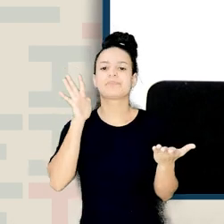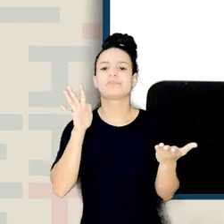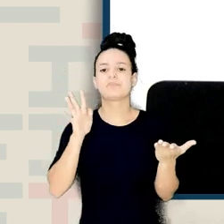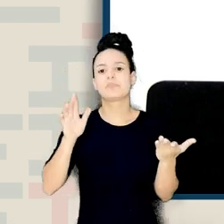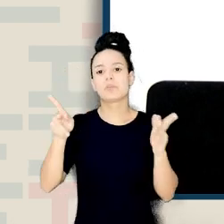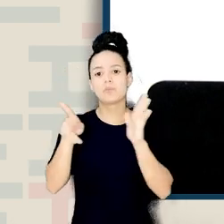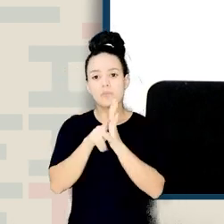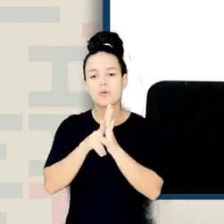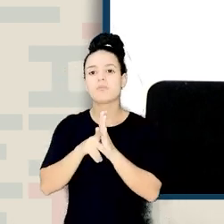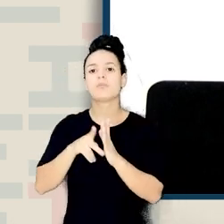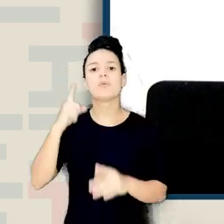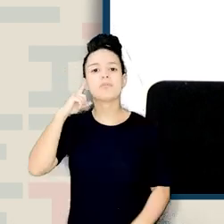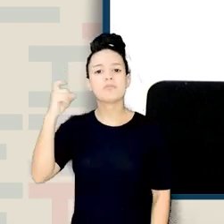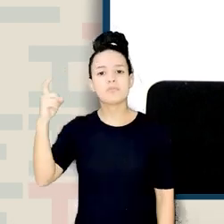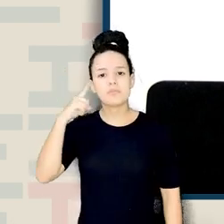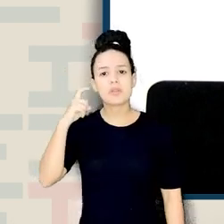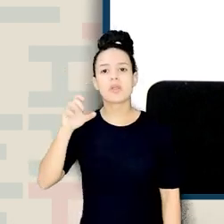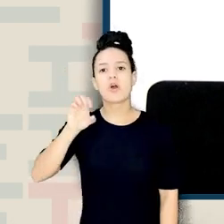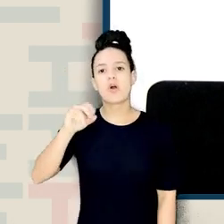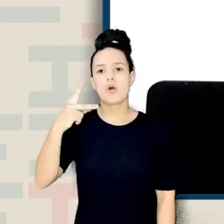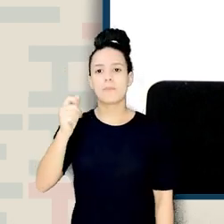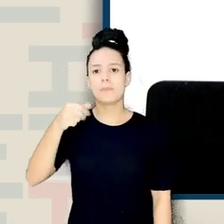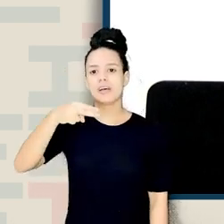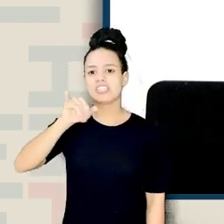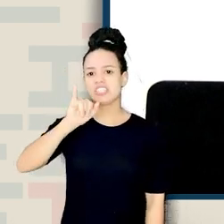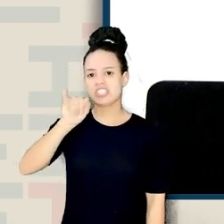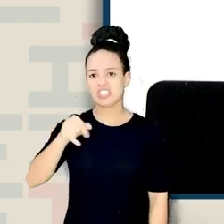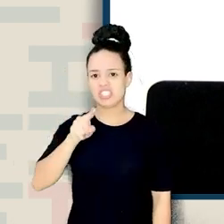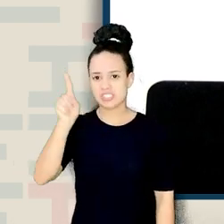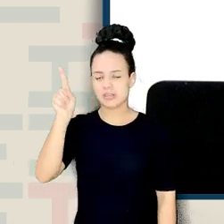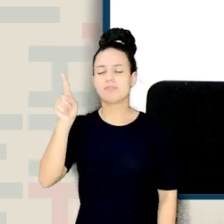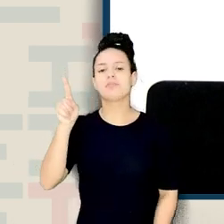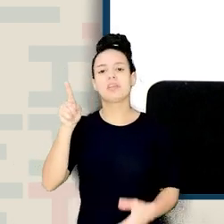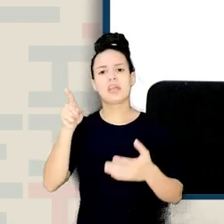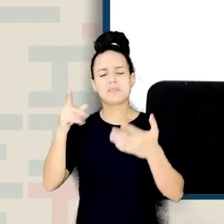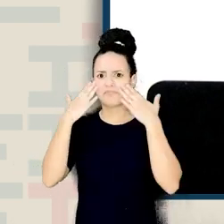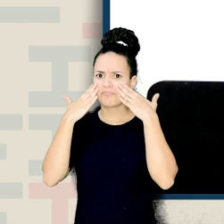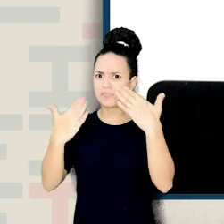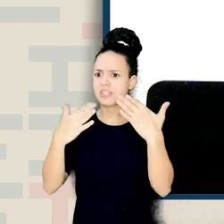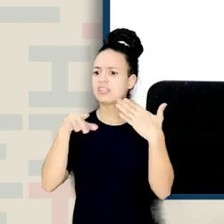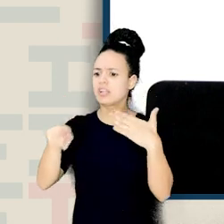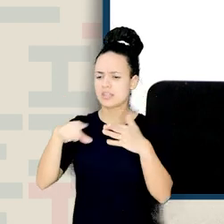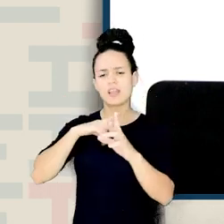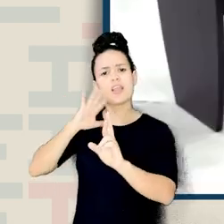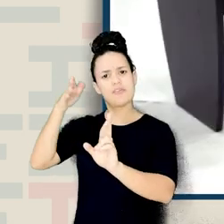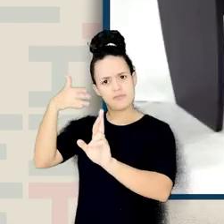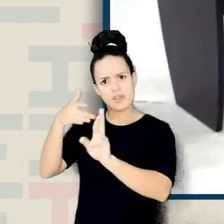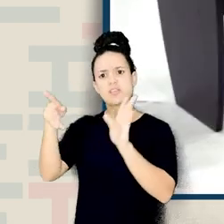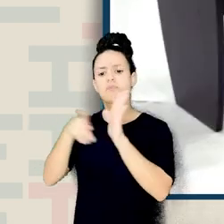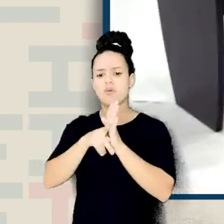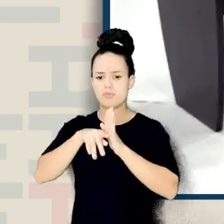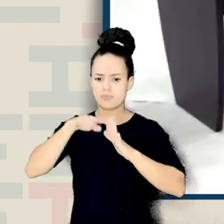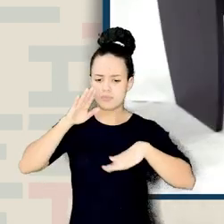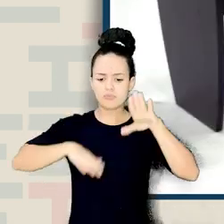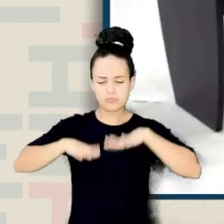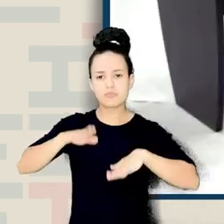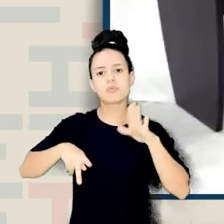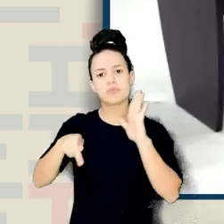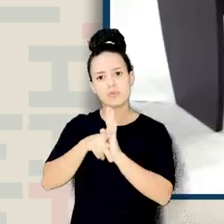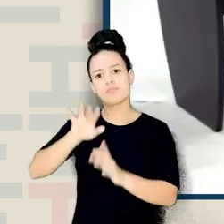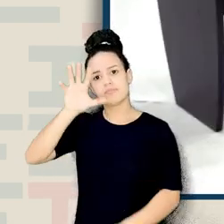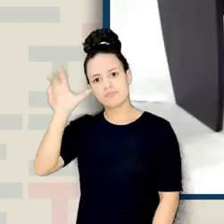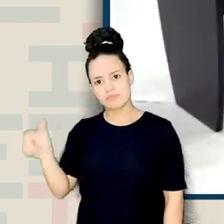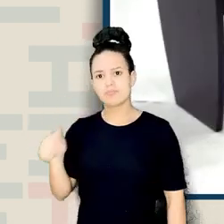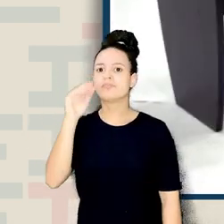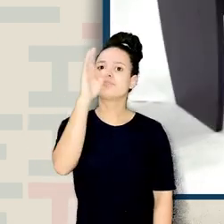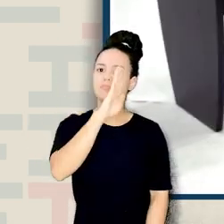de Opanigé, isso é um exemplo muito nítido de que ele tem uma referência desse tambor de matriz